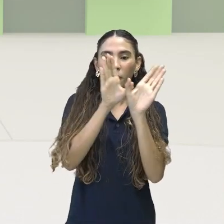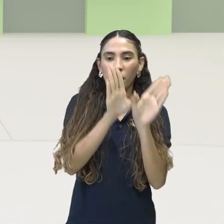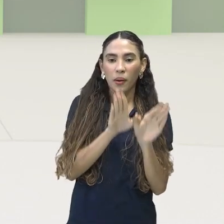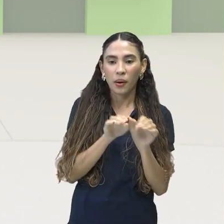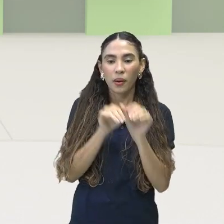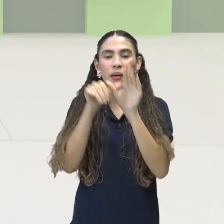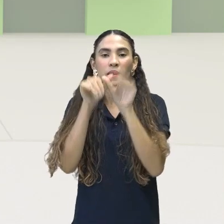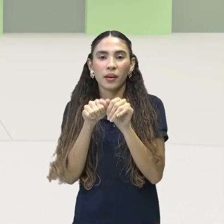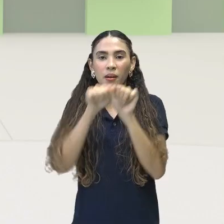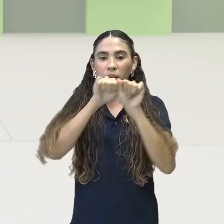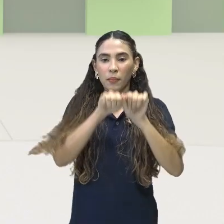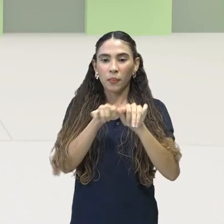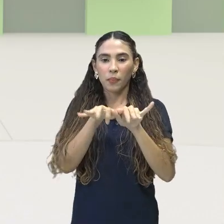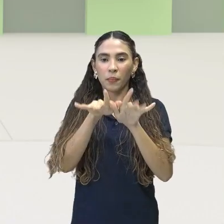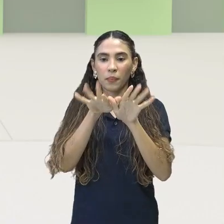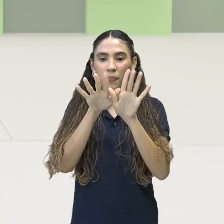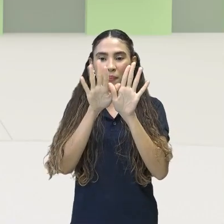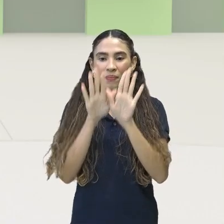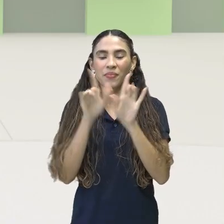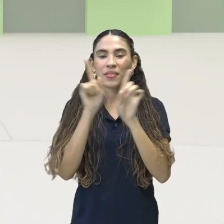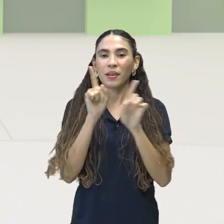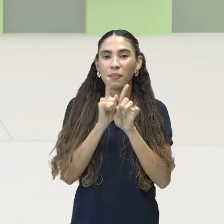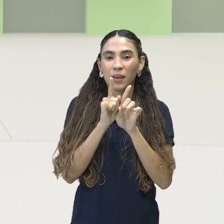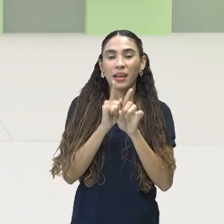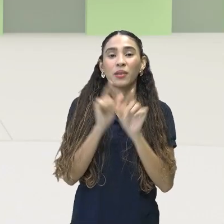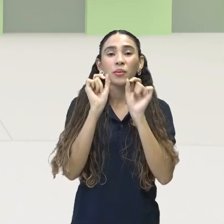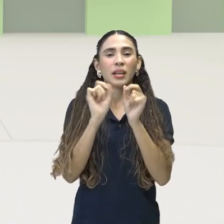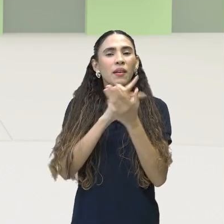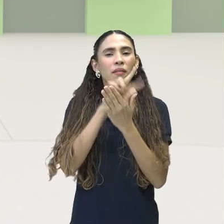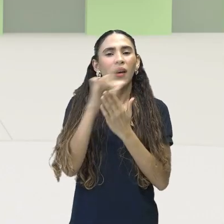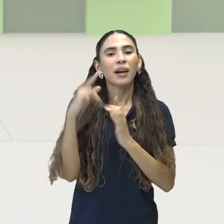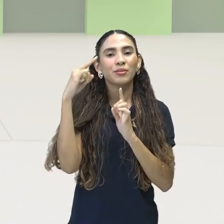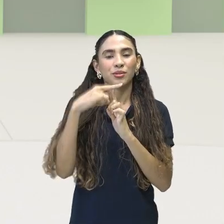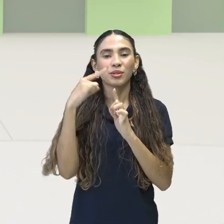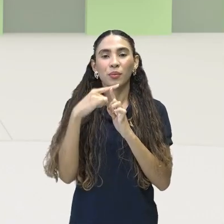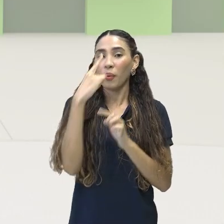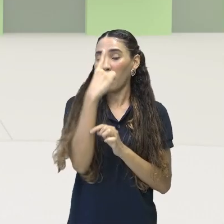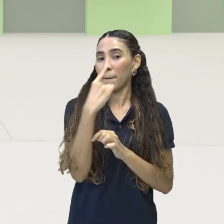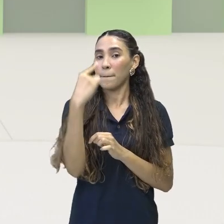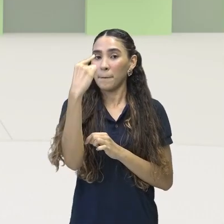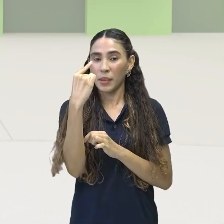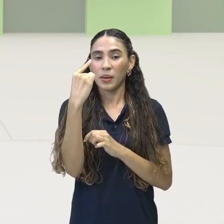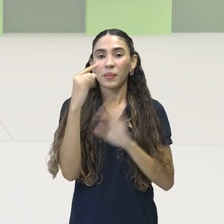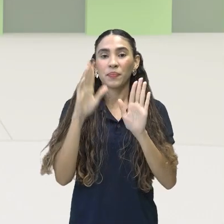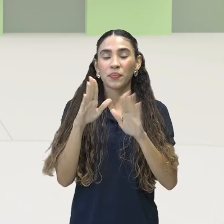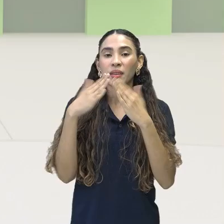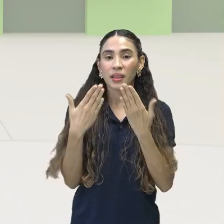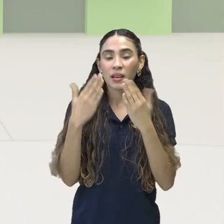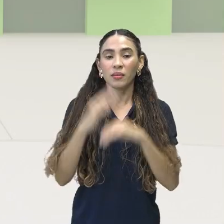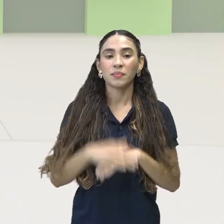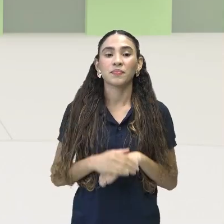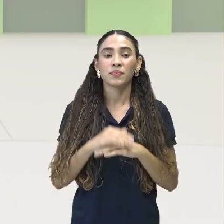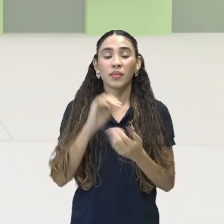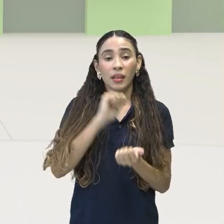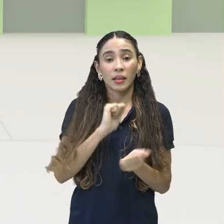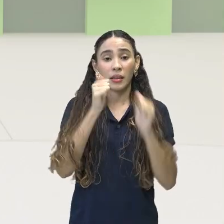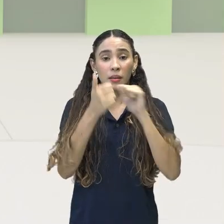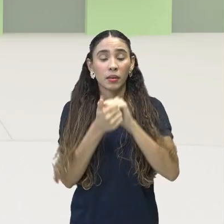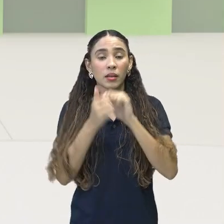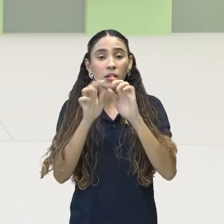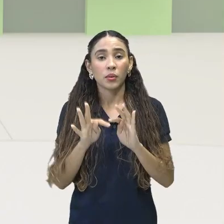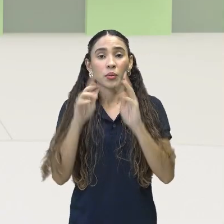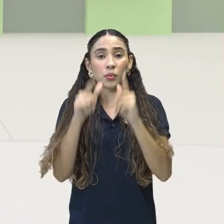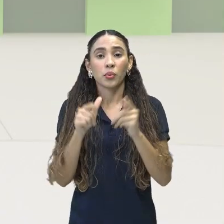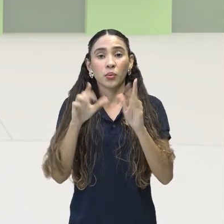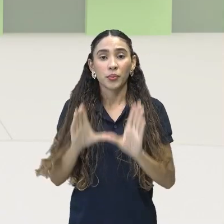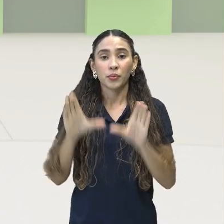com as suas penas exuberantes e os seus diversos formatos de bicos. Então, a adaptação, todos os